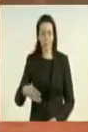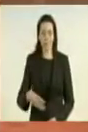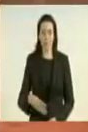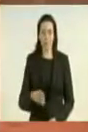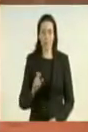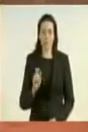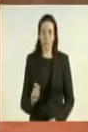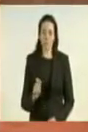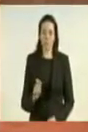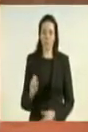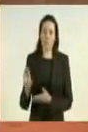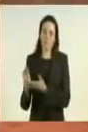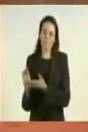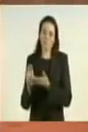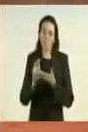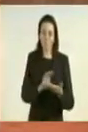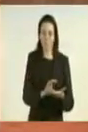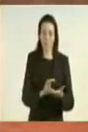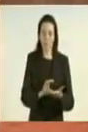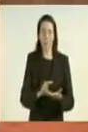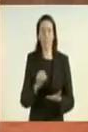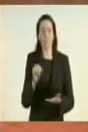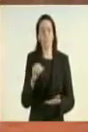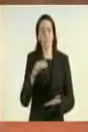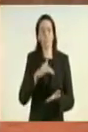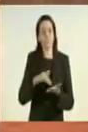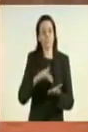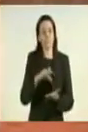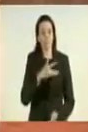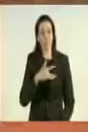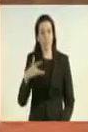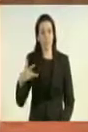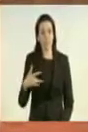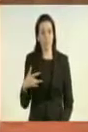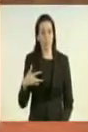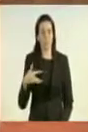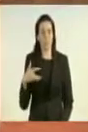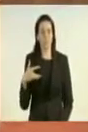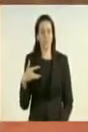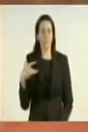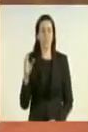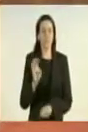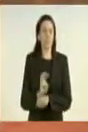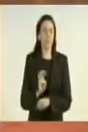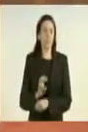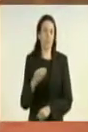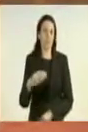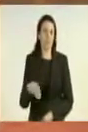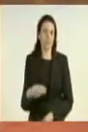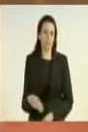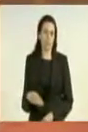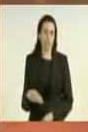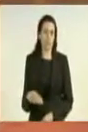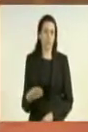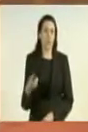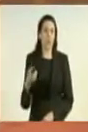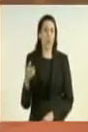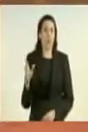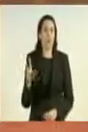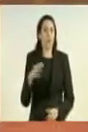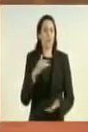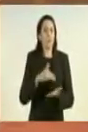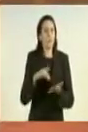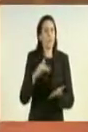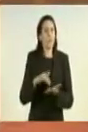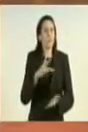feitos pela antiga gestão da Secretaria de Saúde do Estado, que era controlada pelo ex-secretário Ricardo Murá. Dados